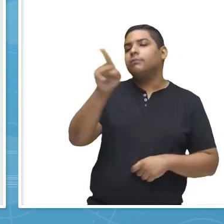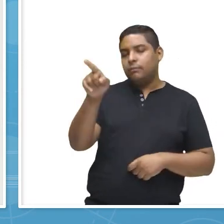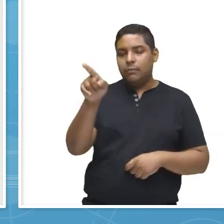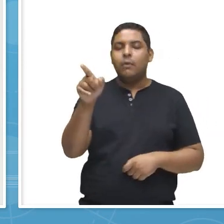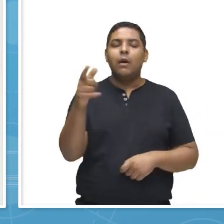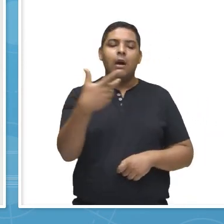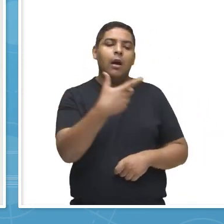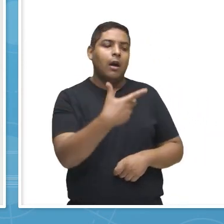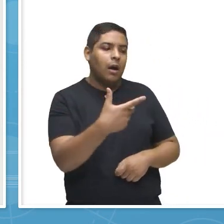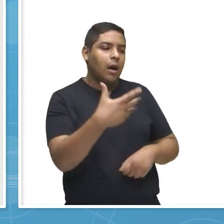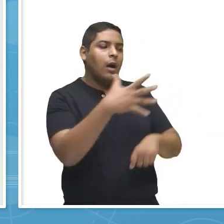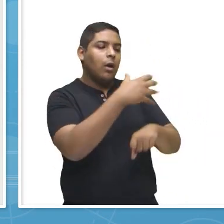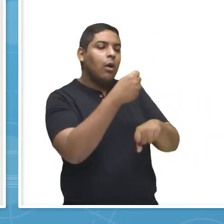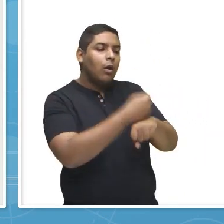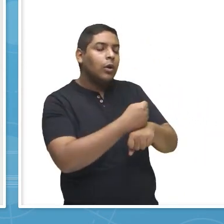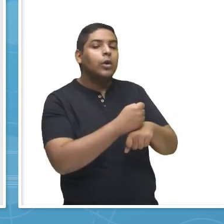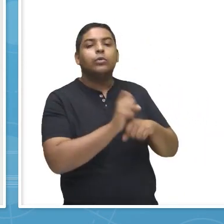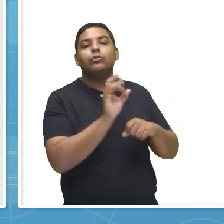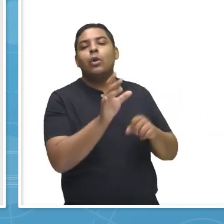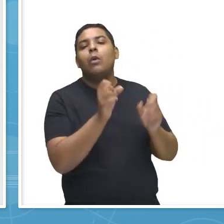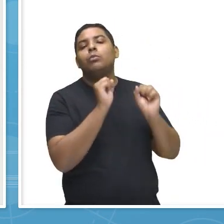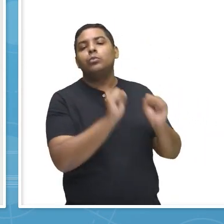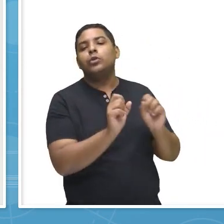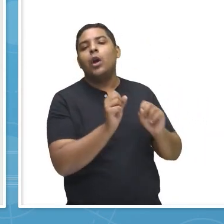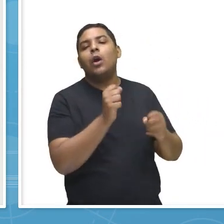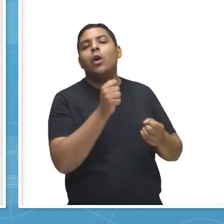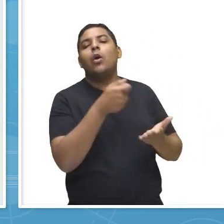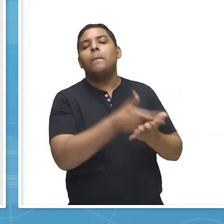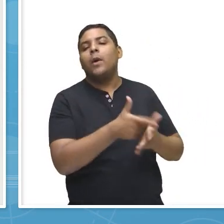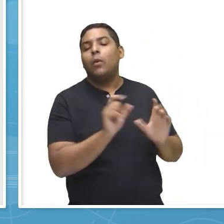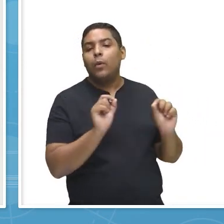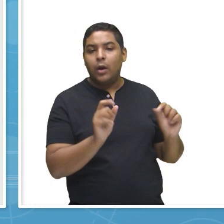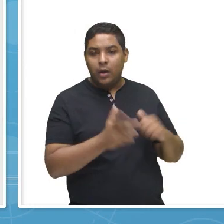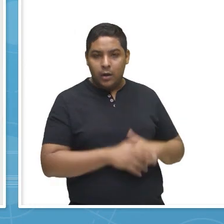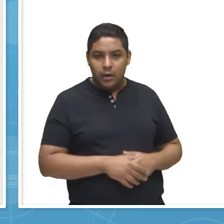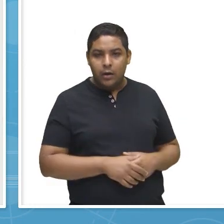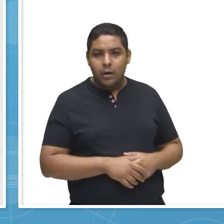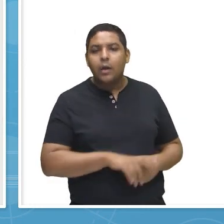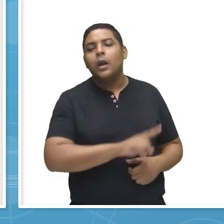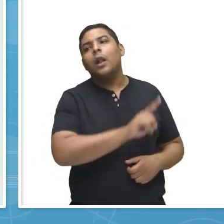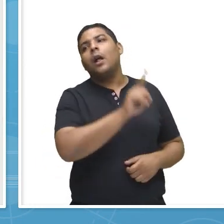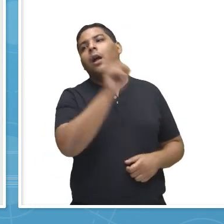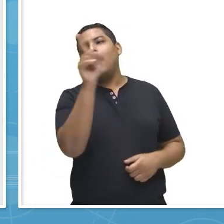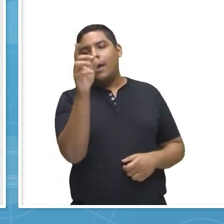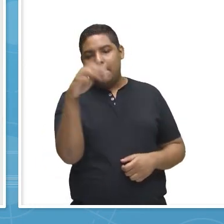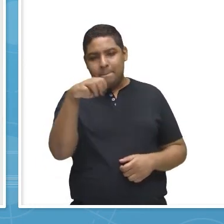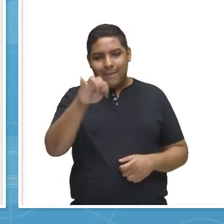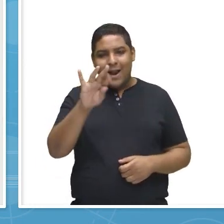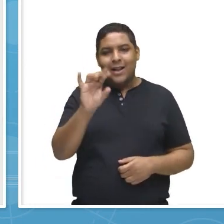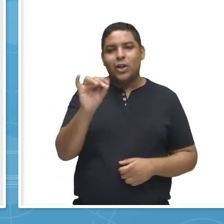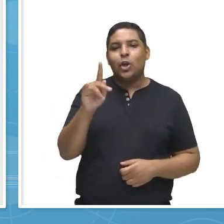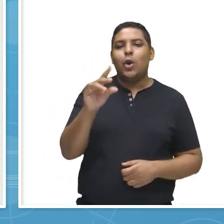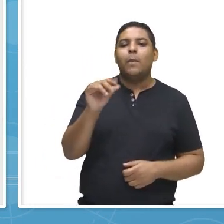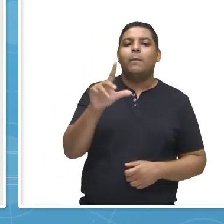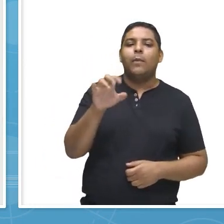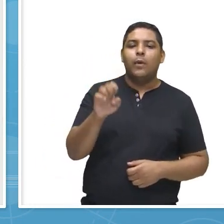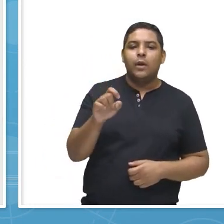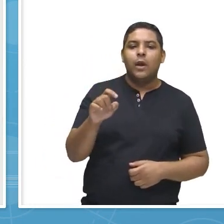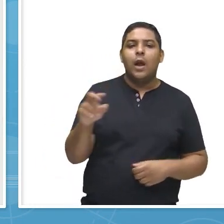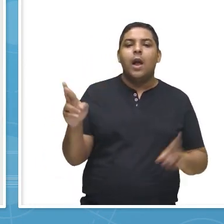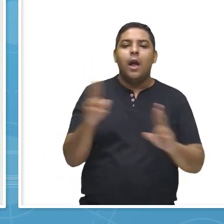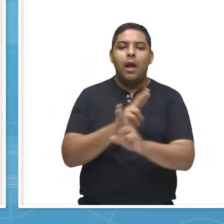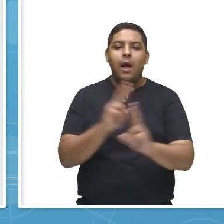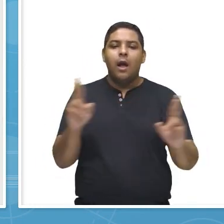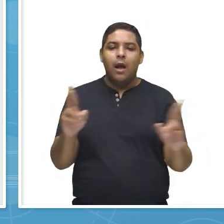a colônia só podia comprar se fosse da metrópole, né? Então, era uma relação